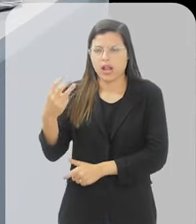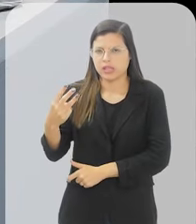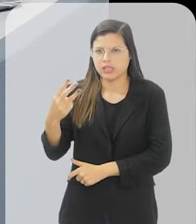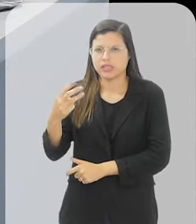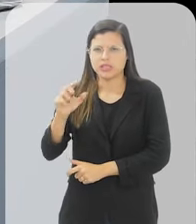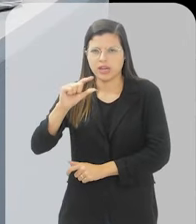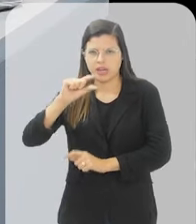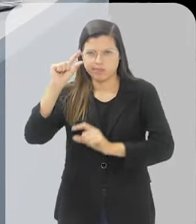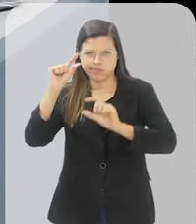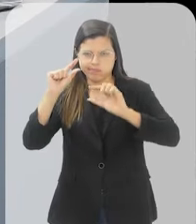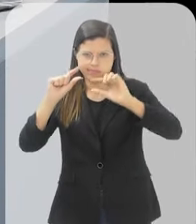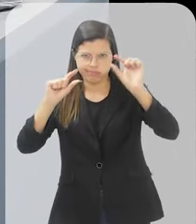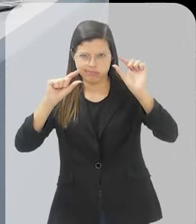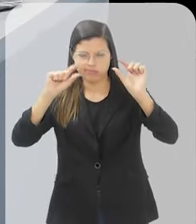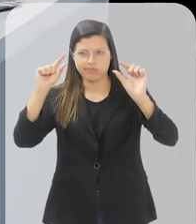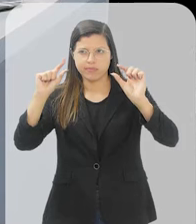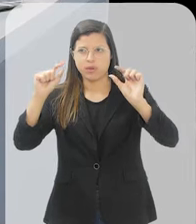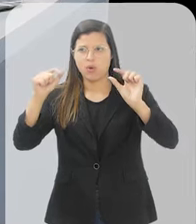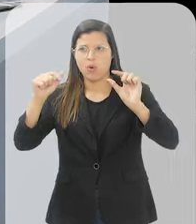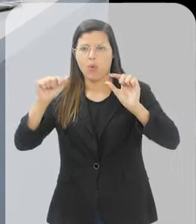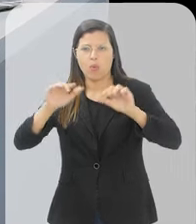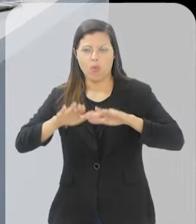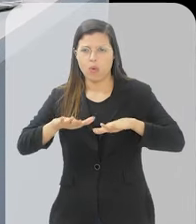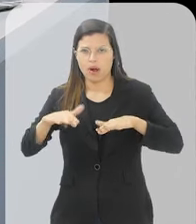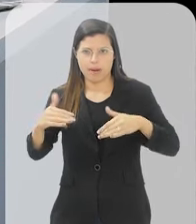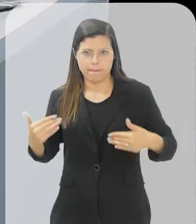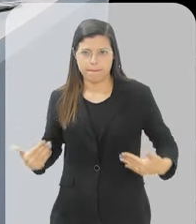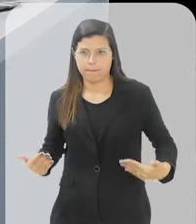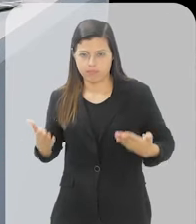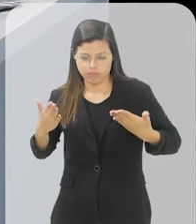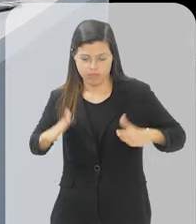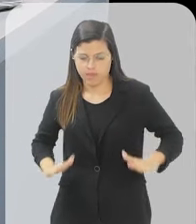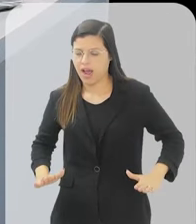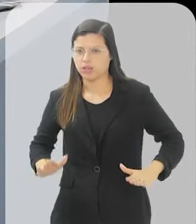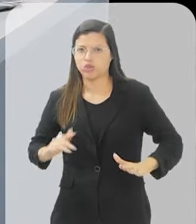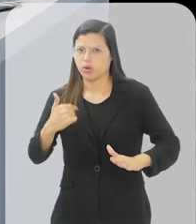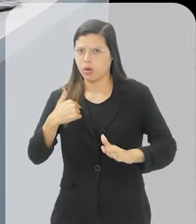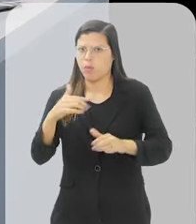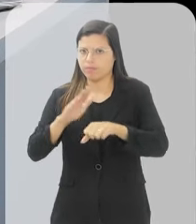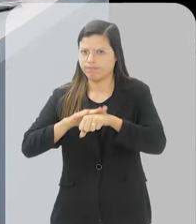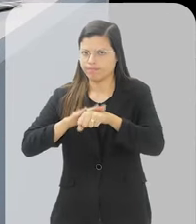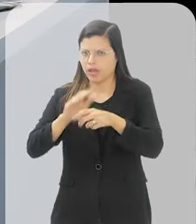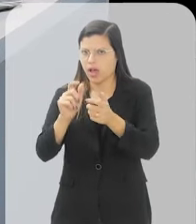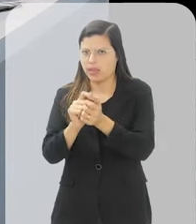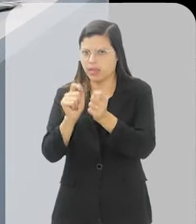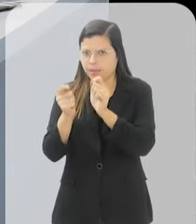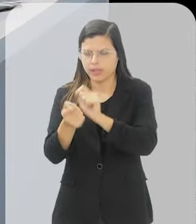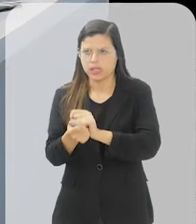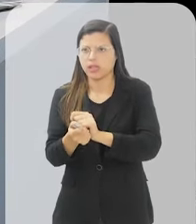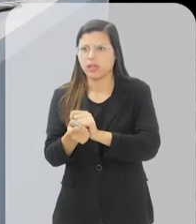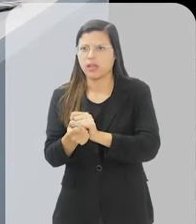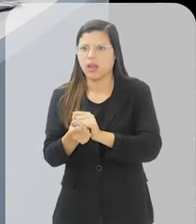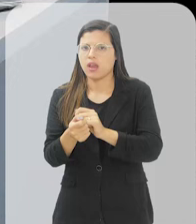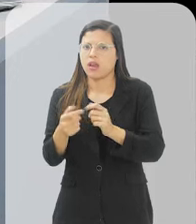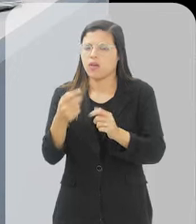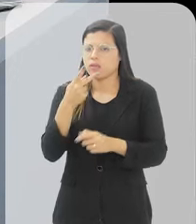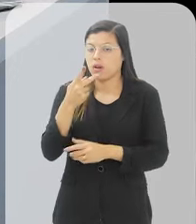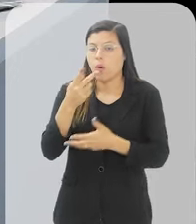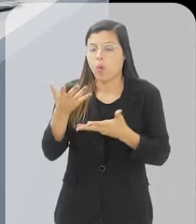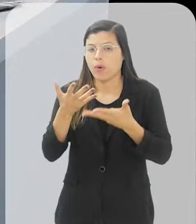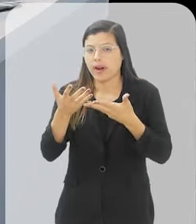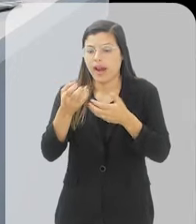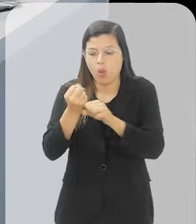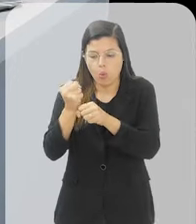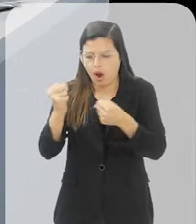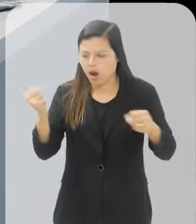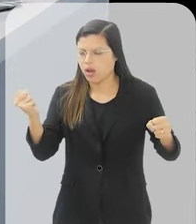Esses três chifres para cima, esses três para baixo, eu que adaptei, eu coloquei. Porque eu falei, não, eu quero uma fantasia grandiosa, eu